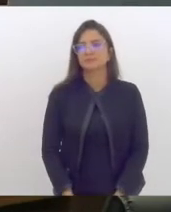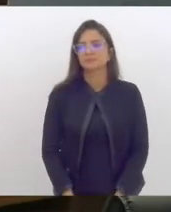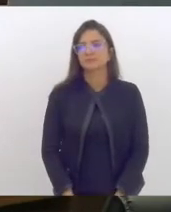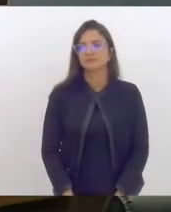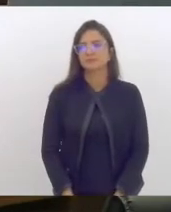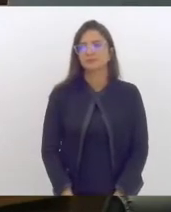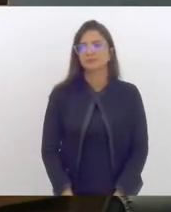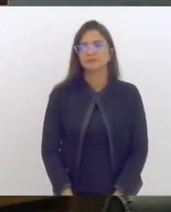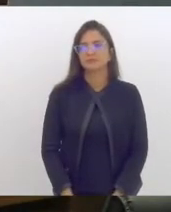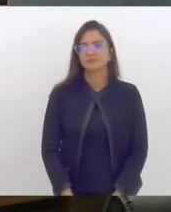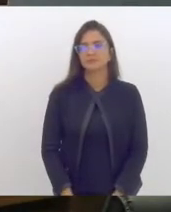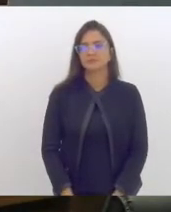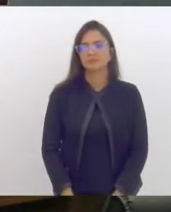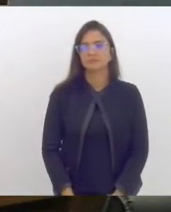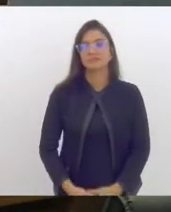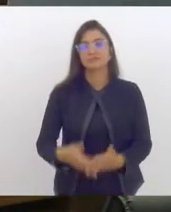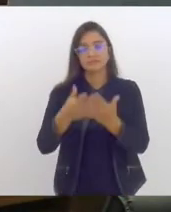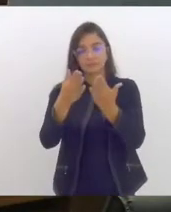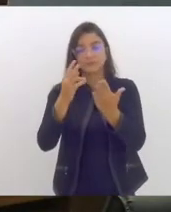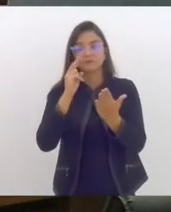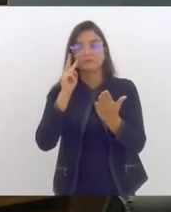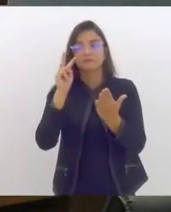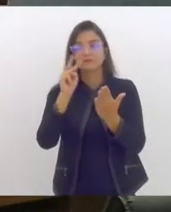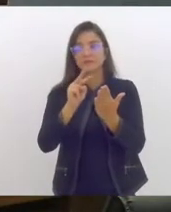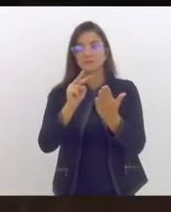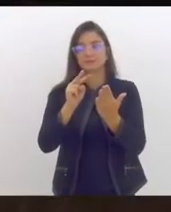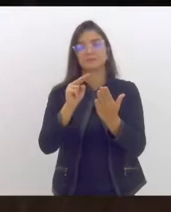Senhora presidente, é para observar